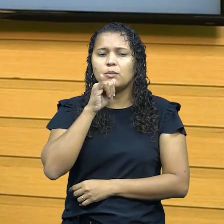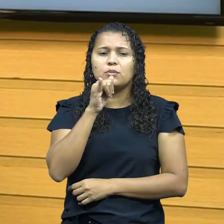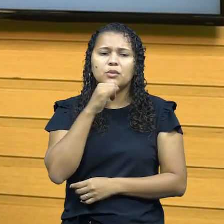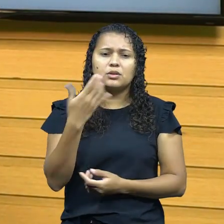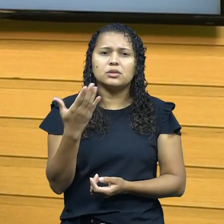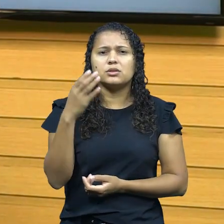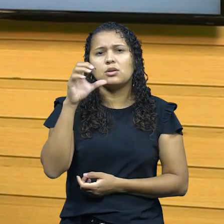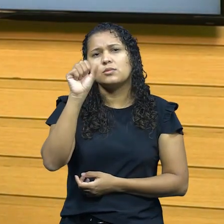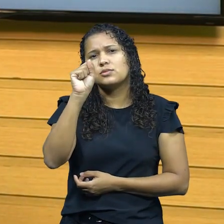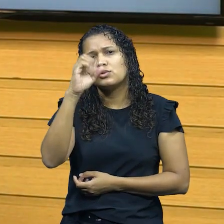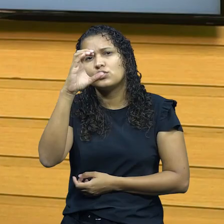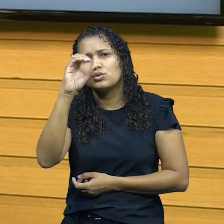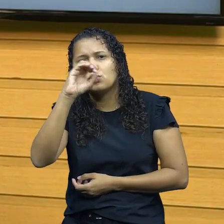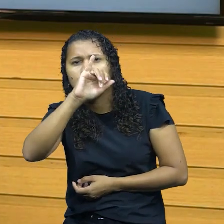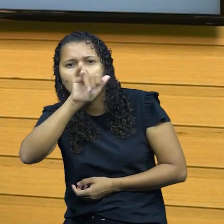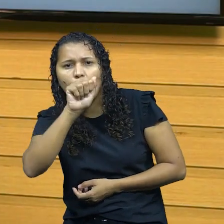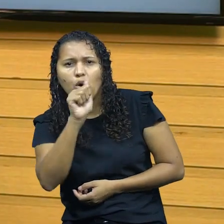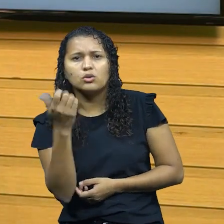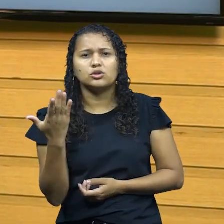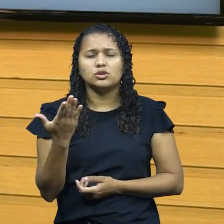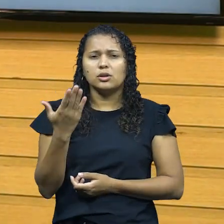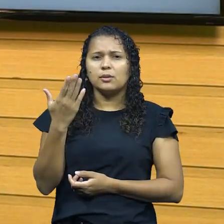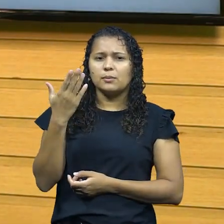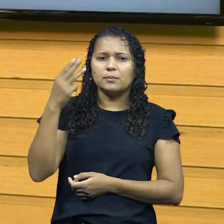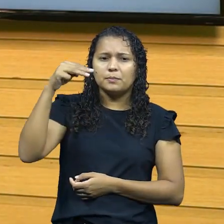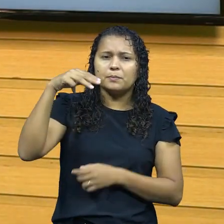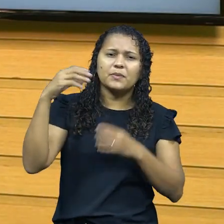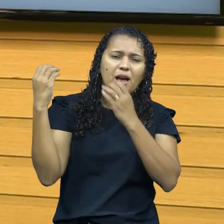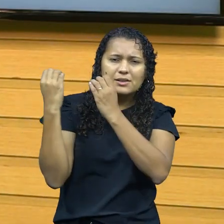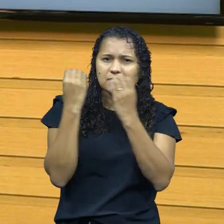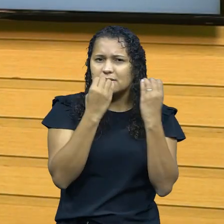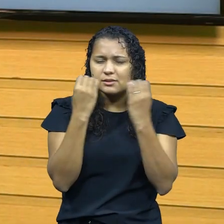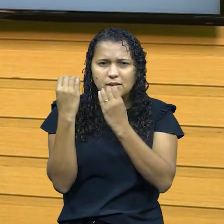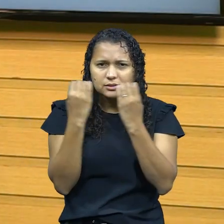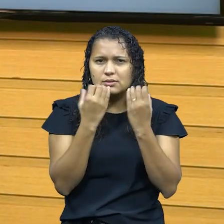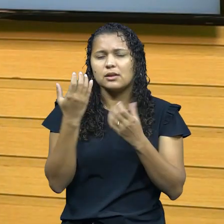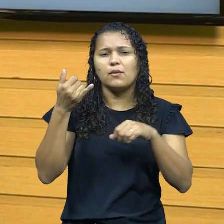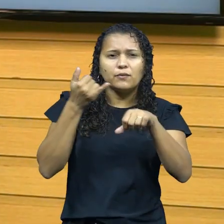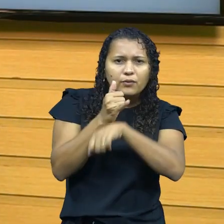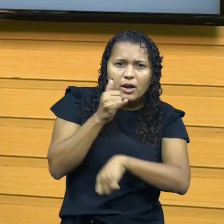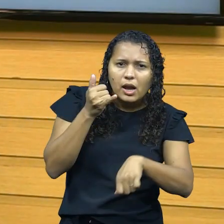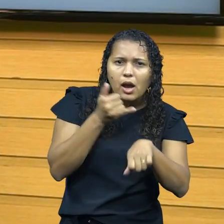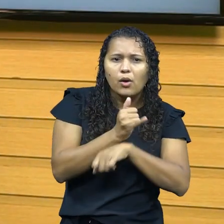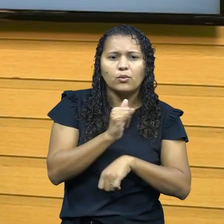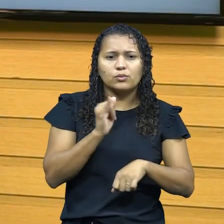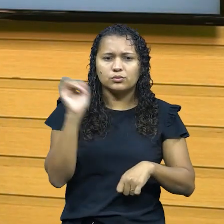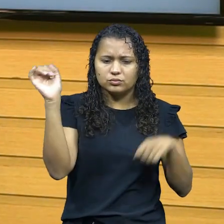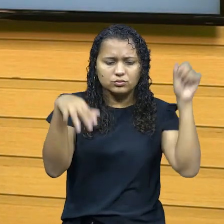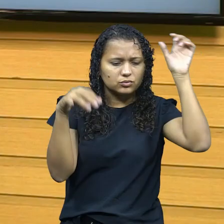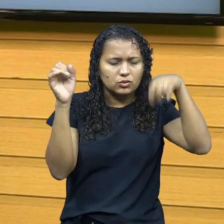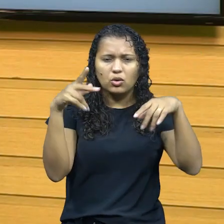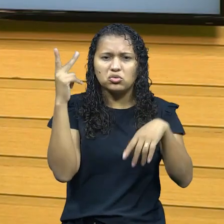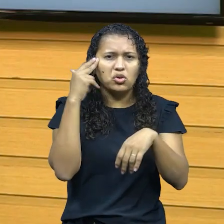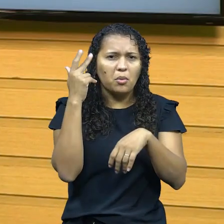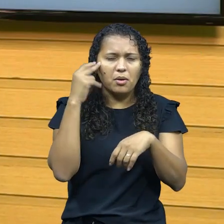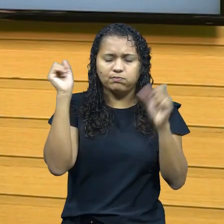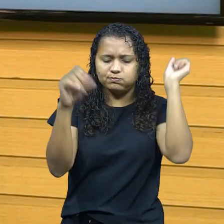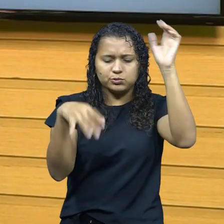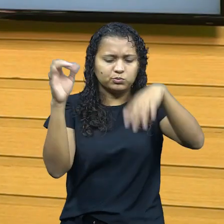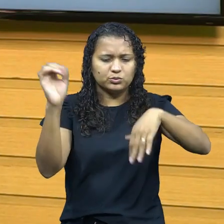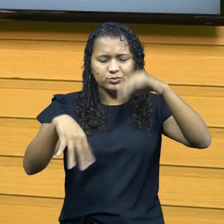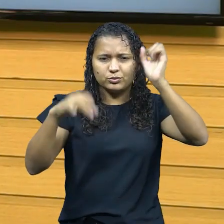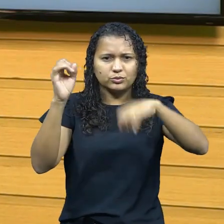como soja, milho, minério de ferro que são colocados diretamente dentro dos porões dos